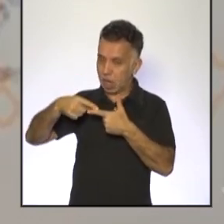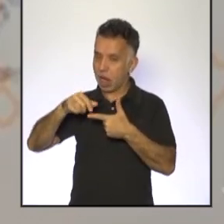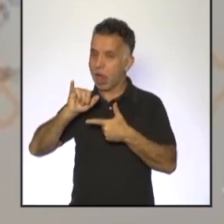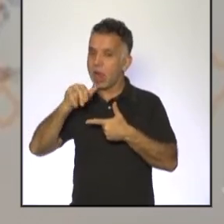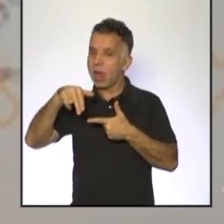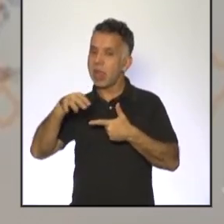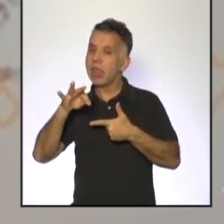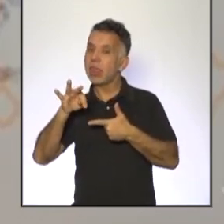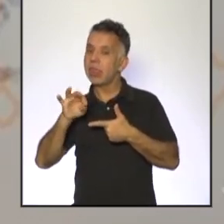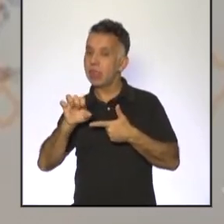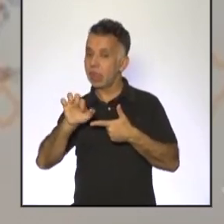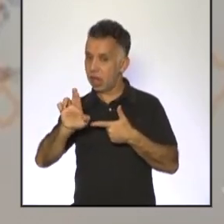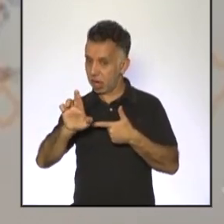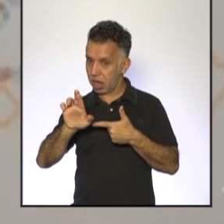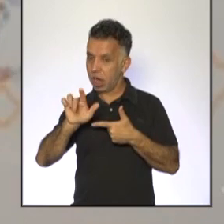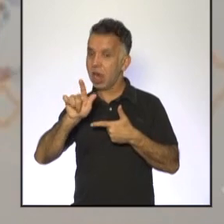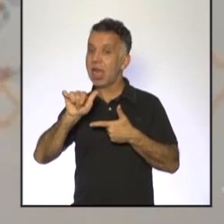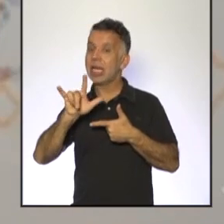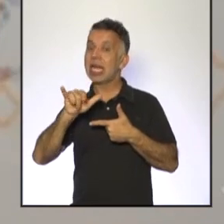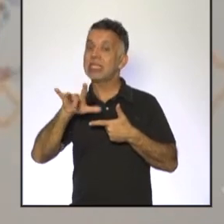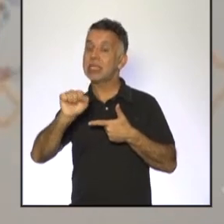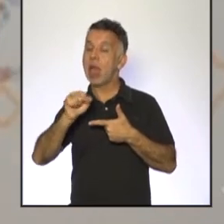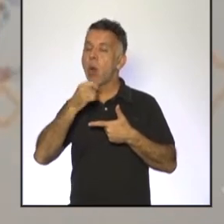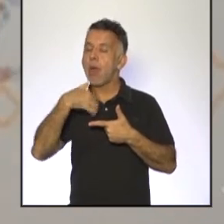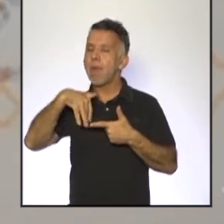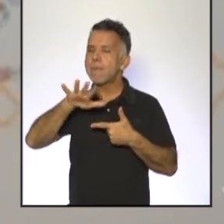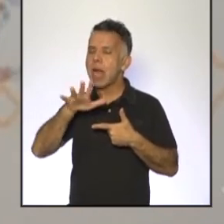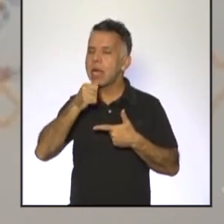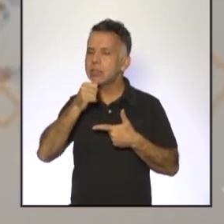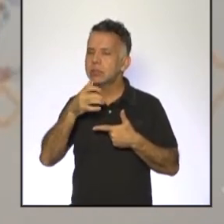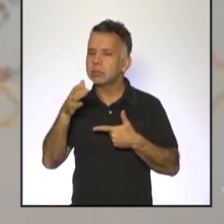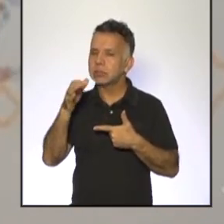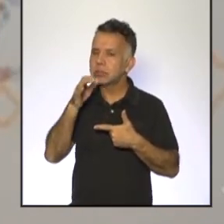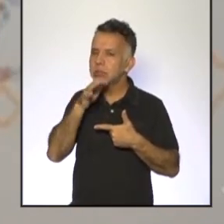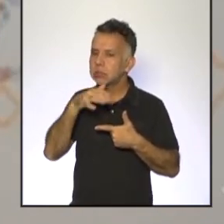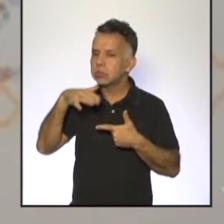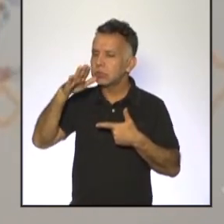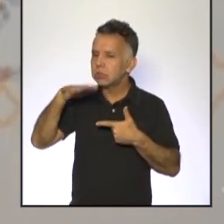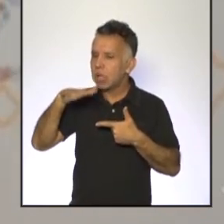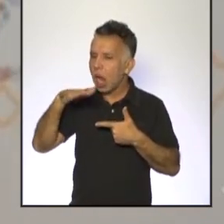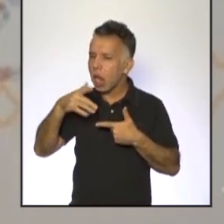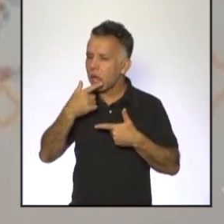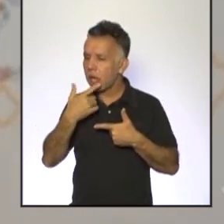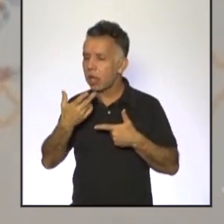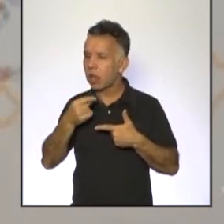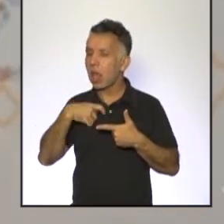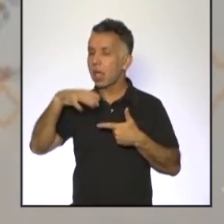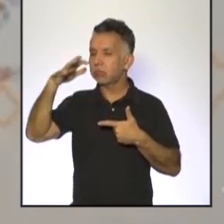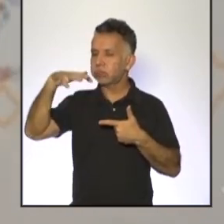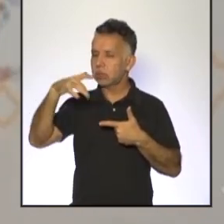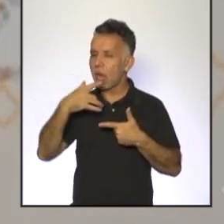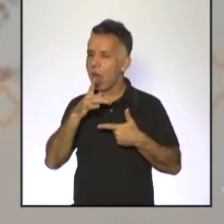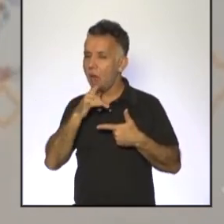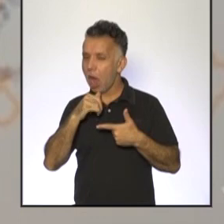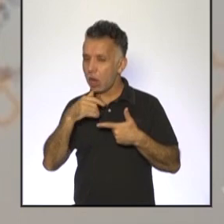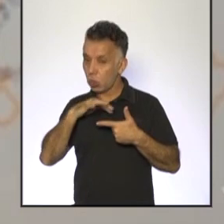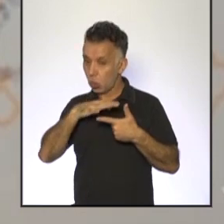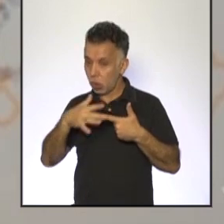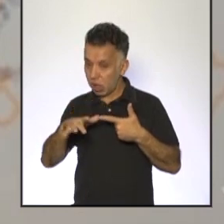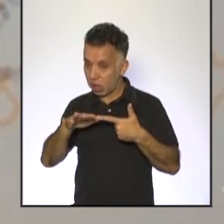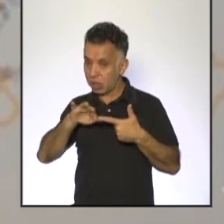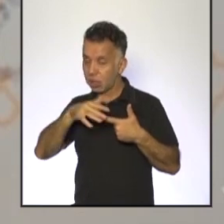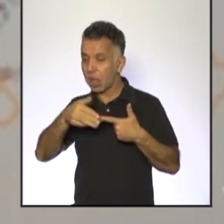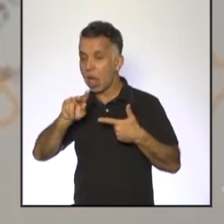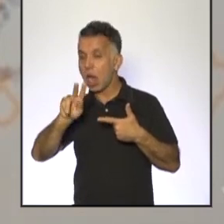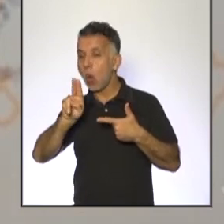tenho transgressão marítima, porque o mundo está mais úmido. Quanto mais quente o planeta Terra estiver, mais úmido ele está. E quanto mais